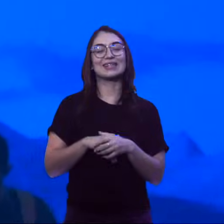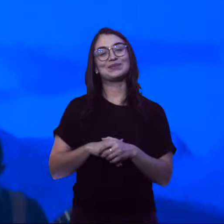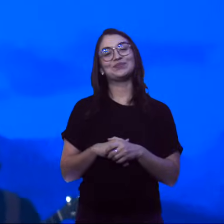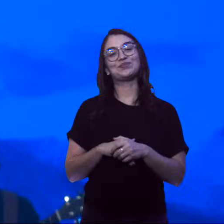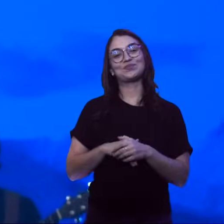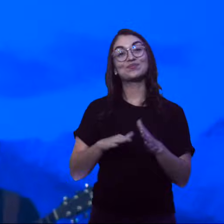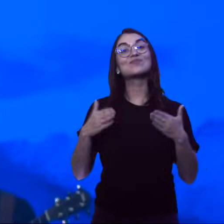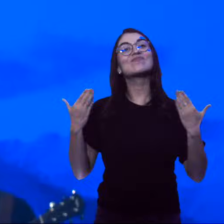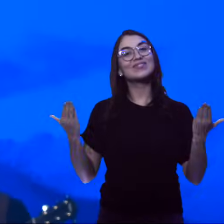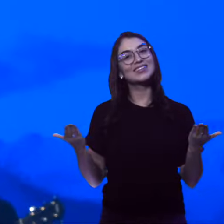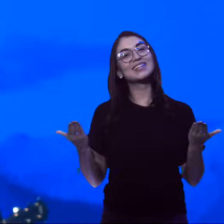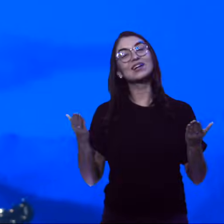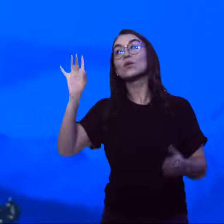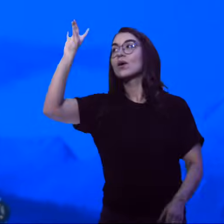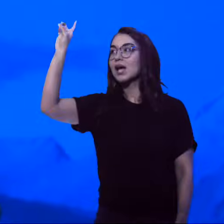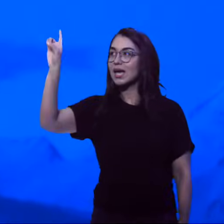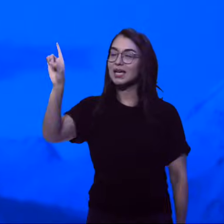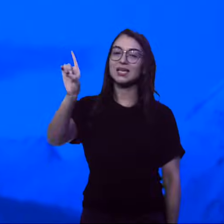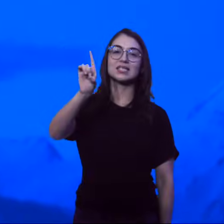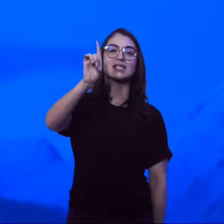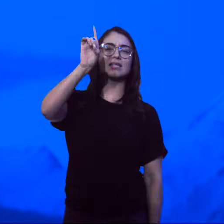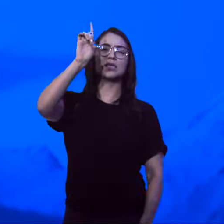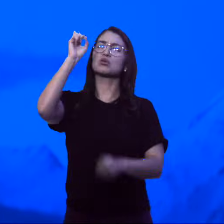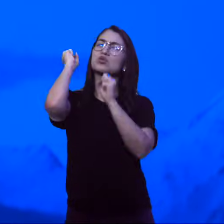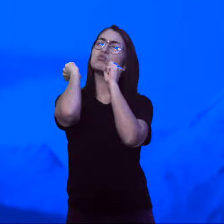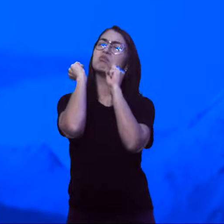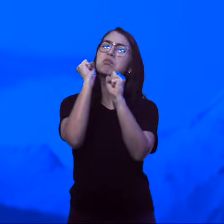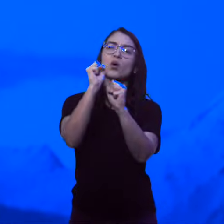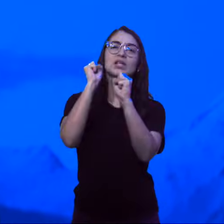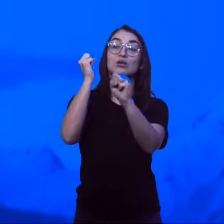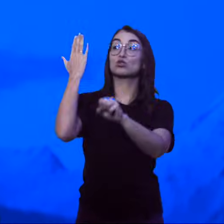Esse Deus mora dentro de mim e de você.